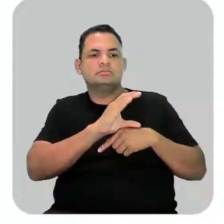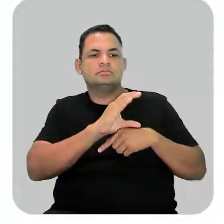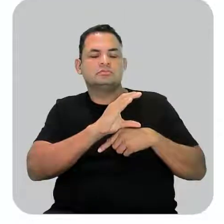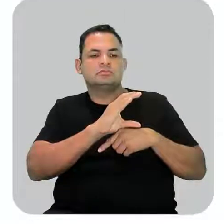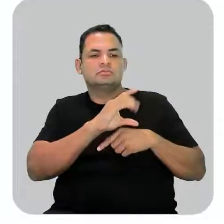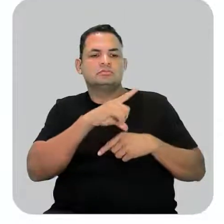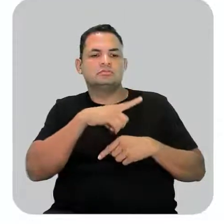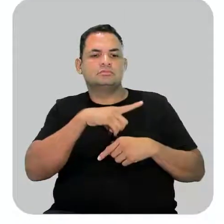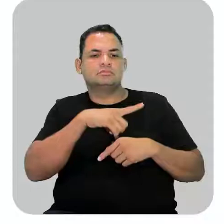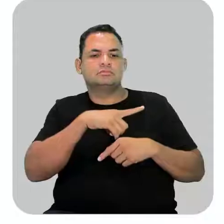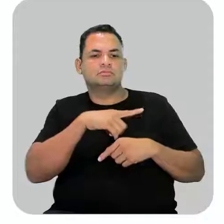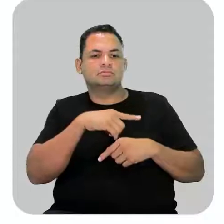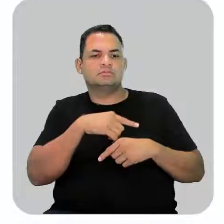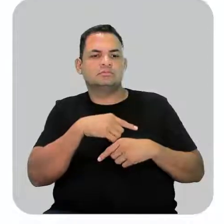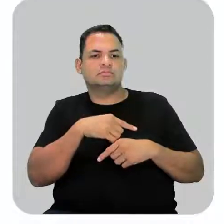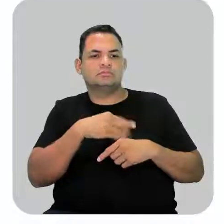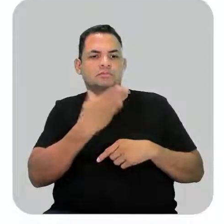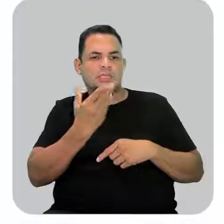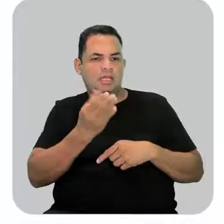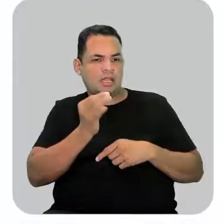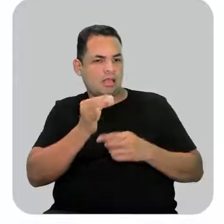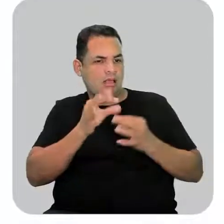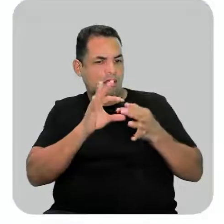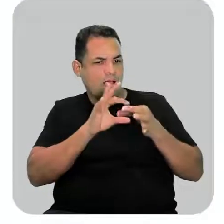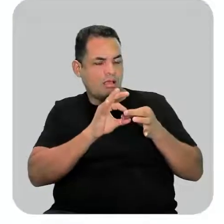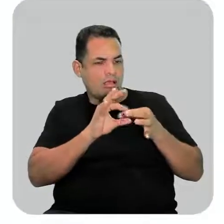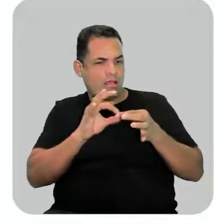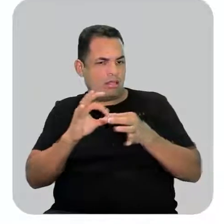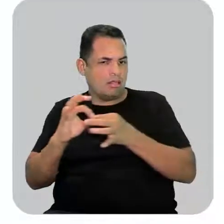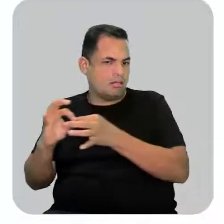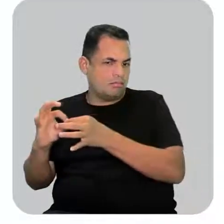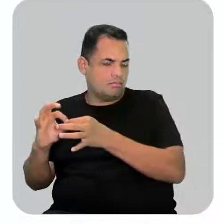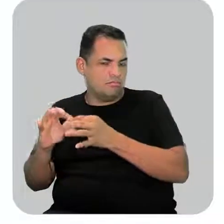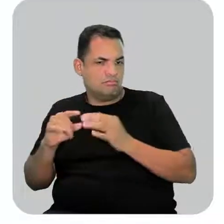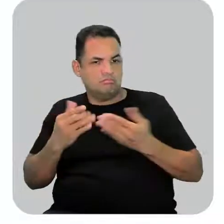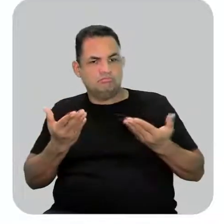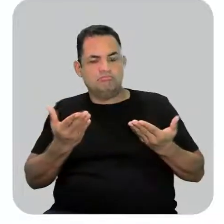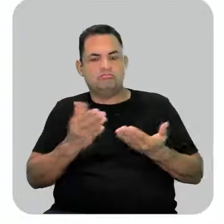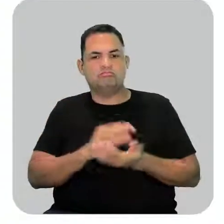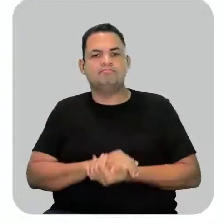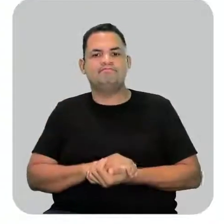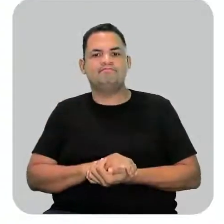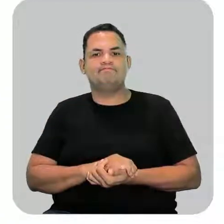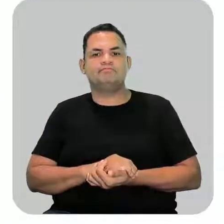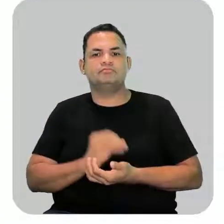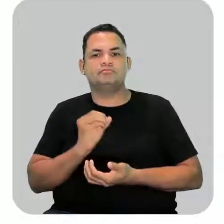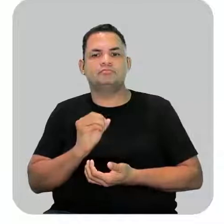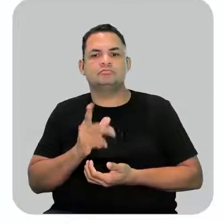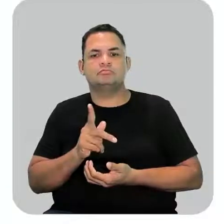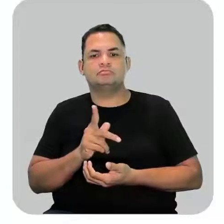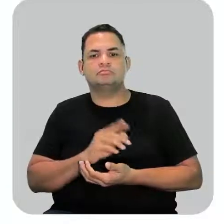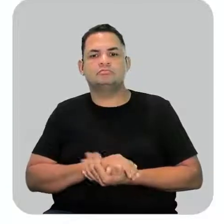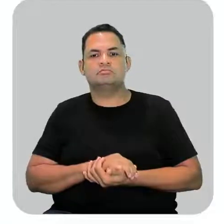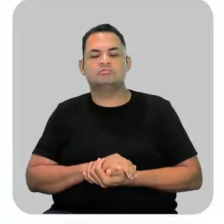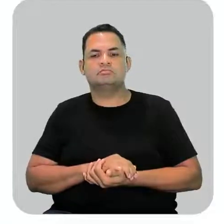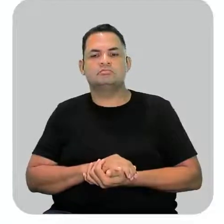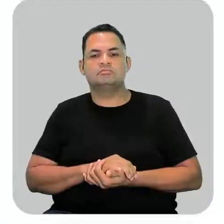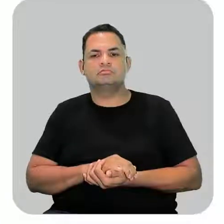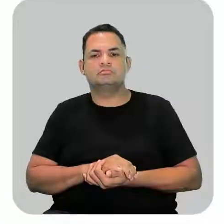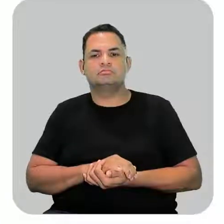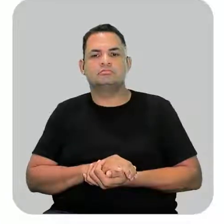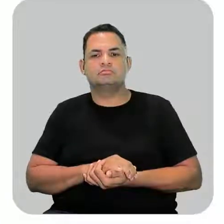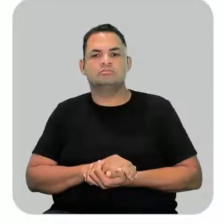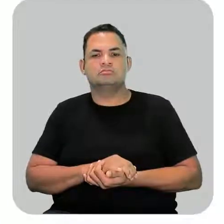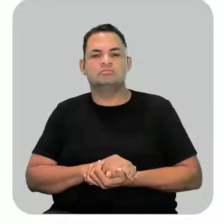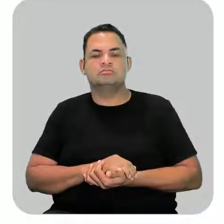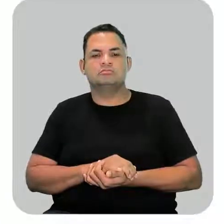tem mais tendência dessa ser a minha cadeia principal do que essa daqui de vermelho. Ok? Então, se essa aqui é a